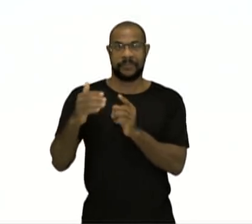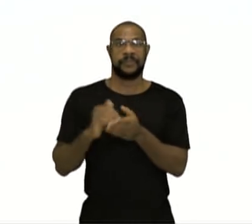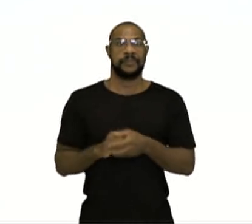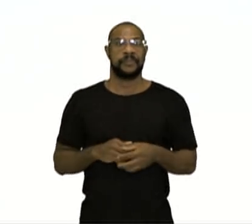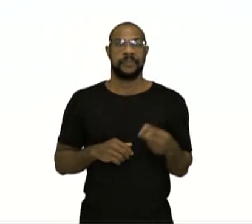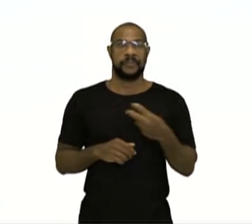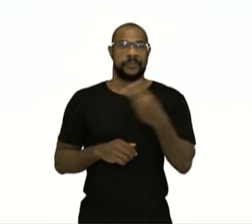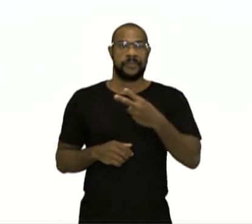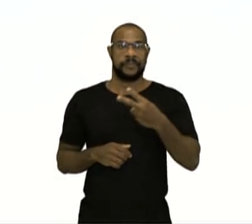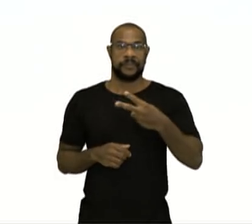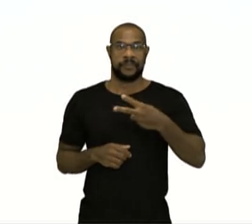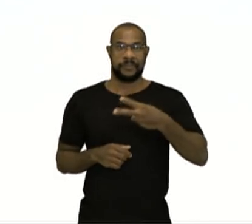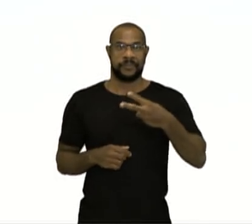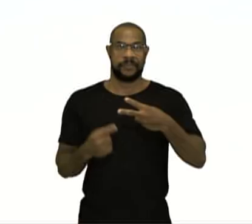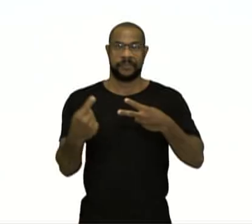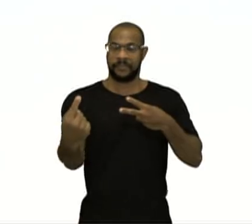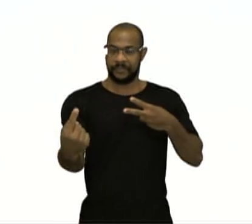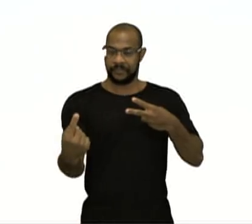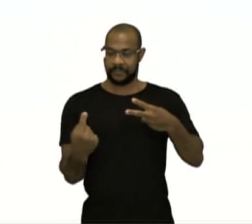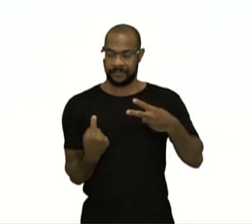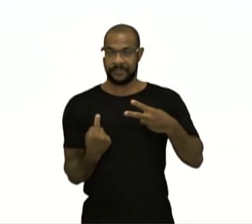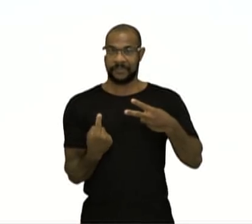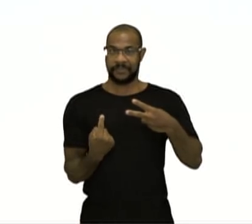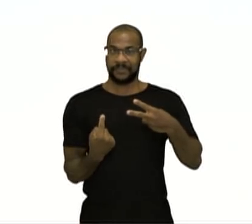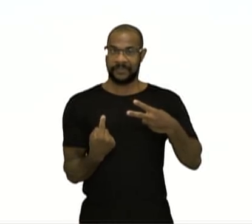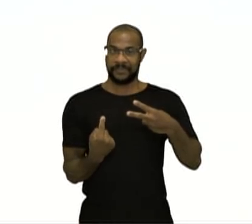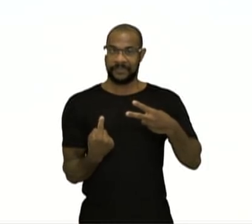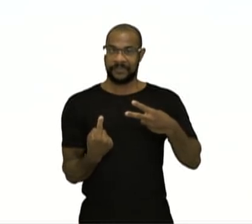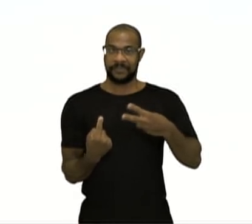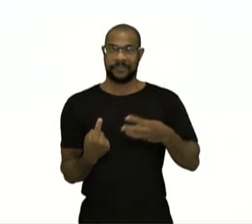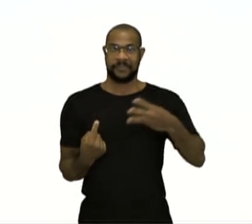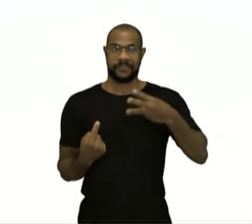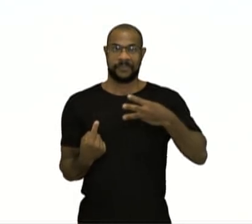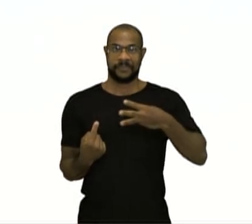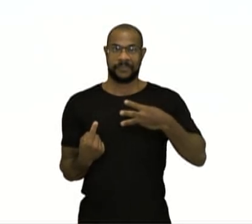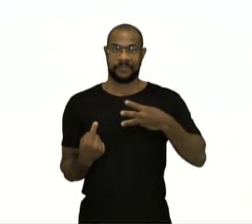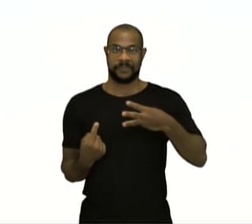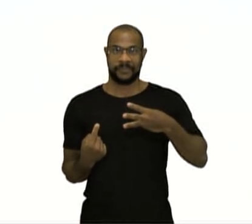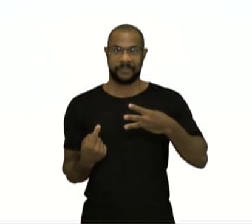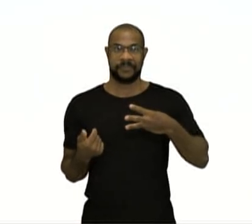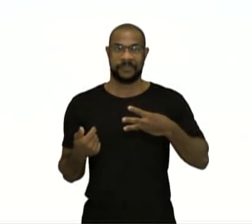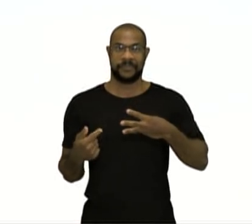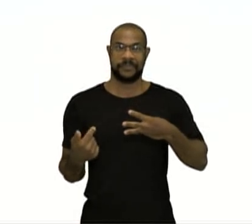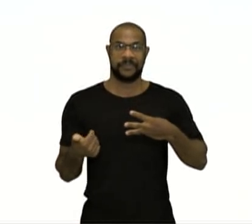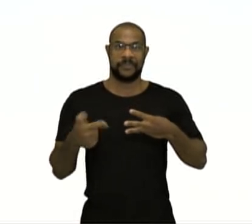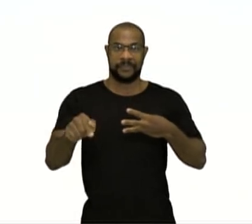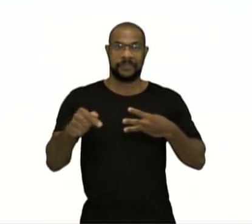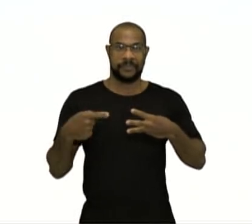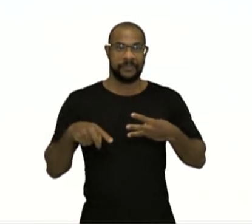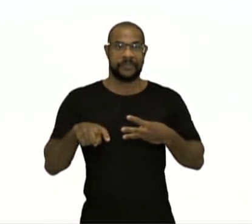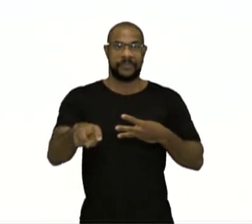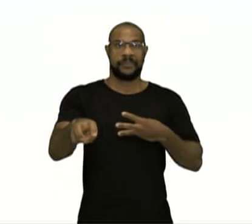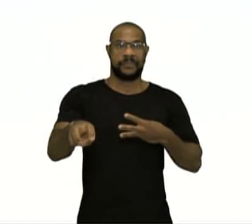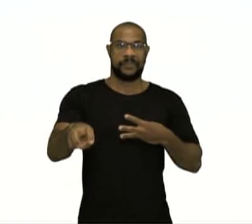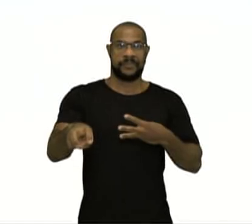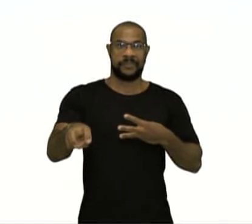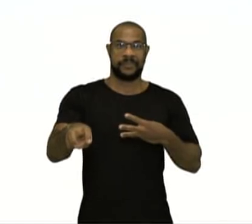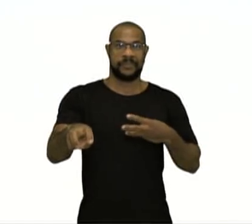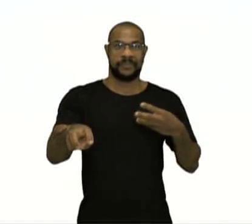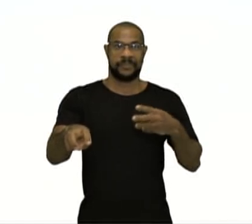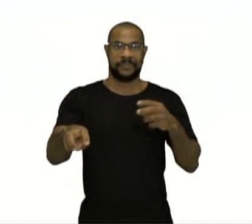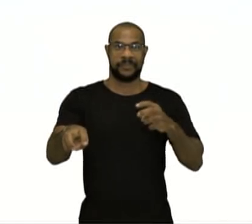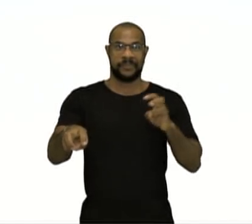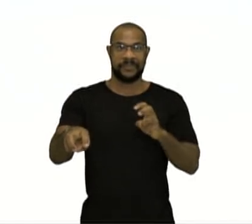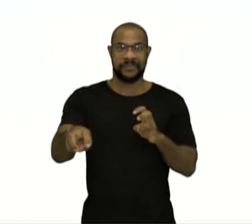vez, ele retornou 8 mais próximo dela. Na terceira vez, andou mais 13, na quarta, mais 4, na quinta,